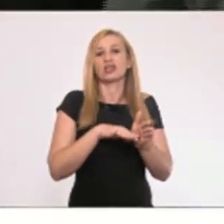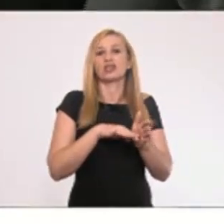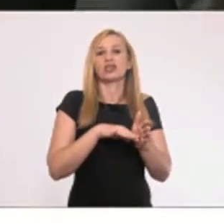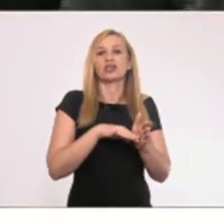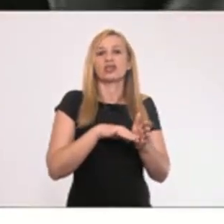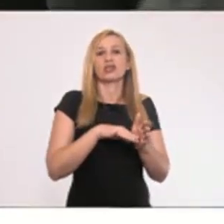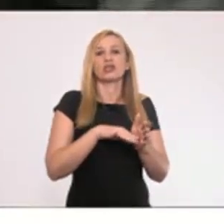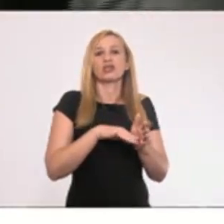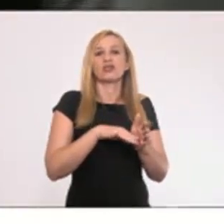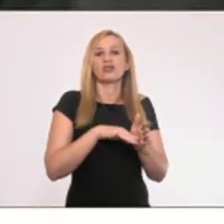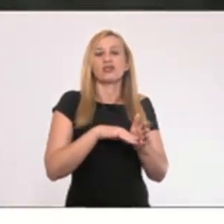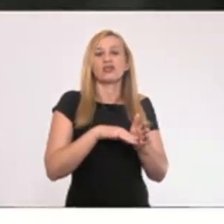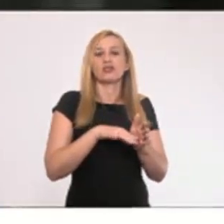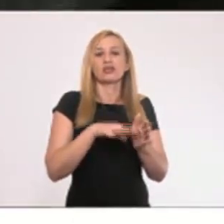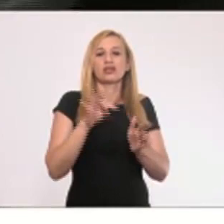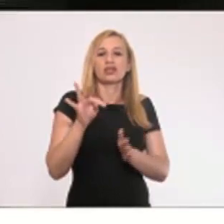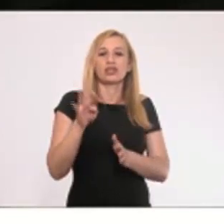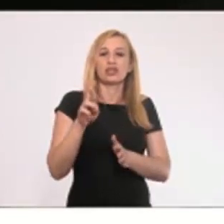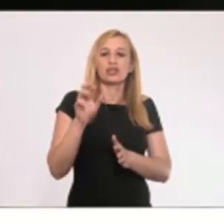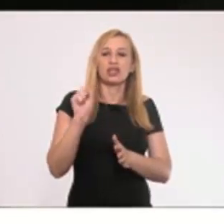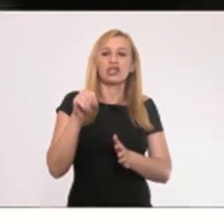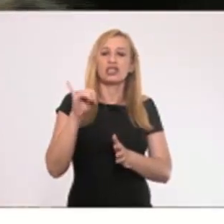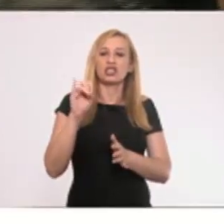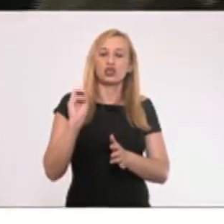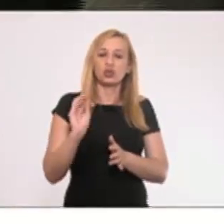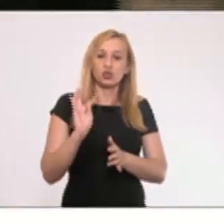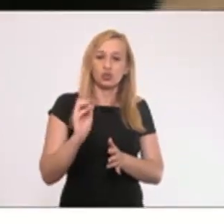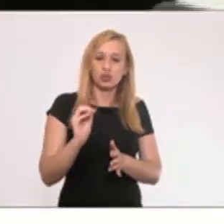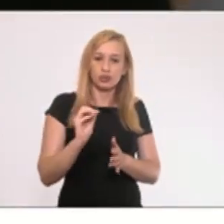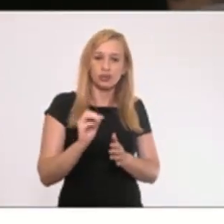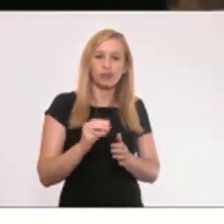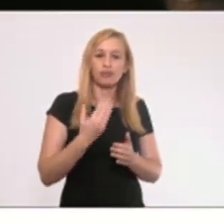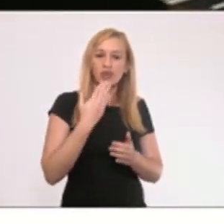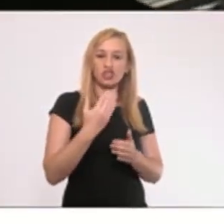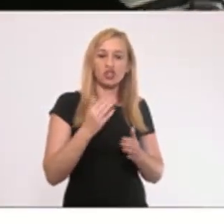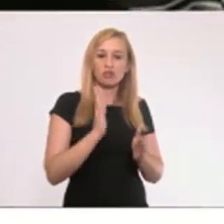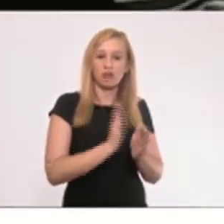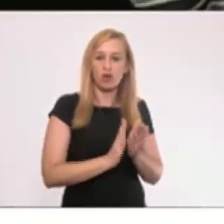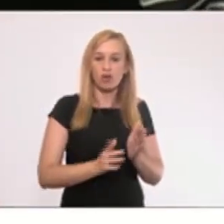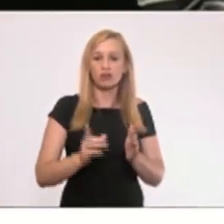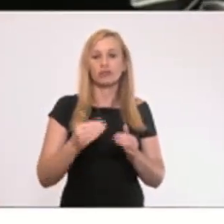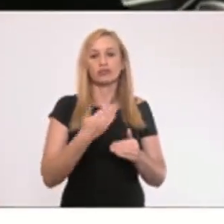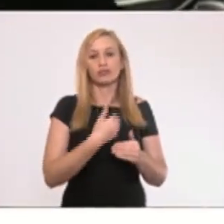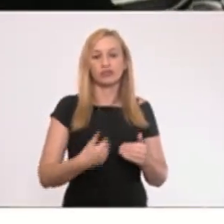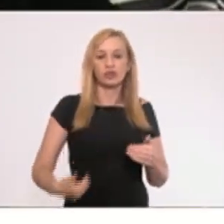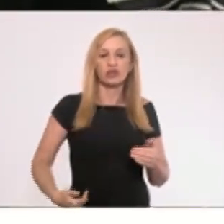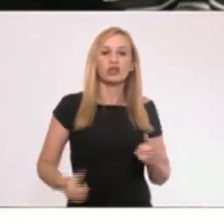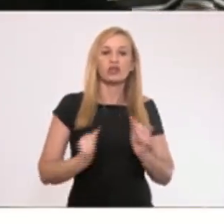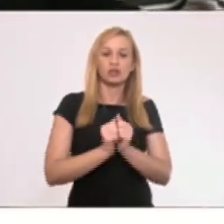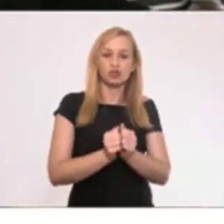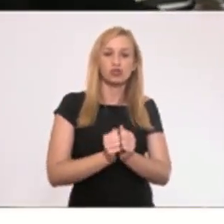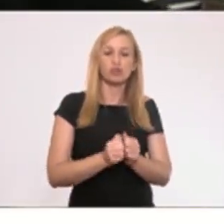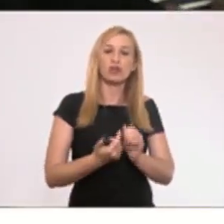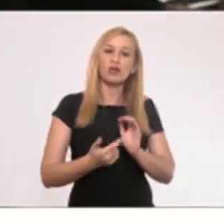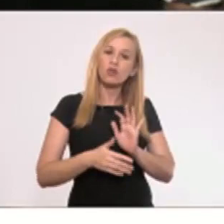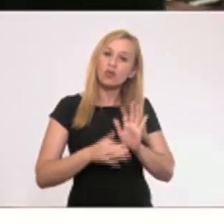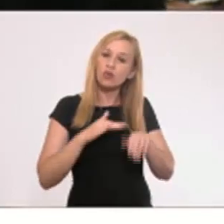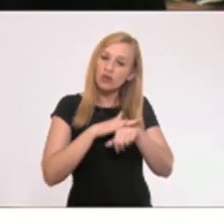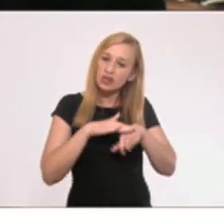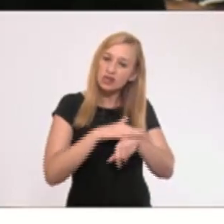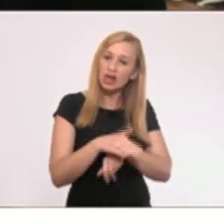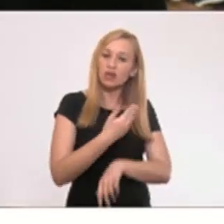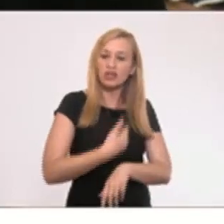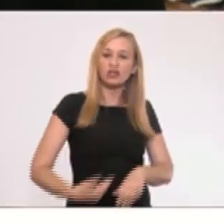ajuda de Vossa Excelência, junto com o líder do governo, que a gente possa participar à mesa para externar o governador, para ele